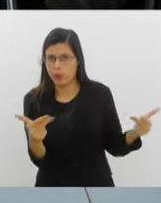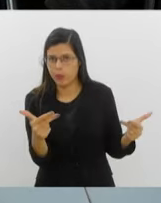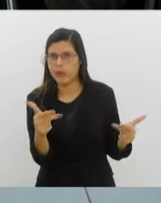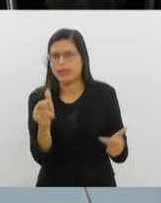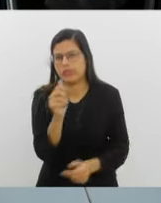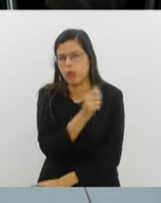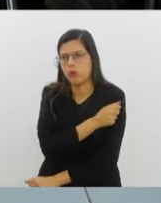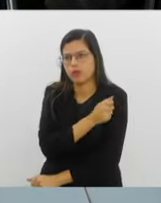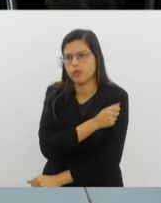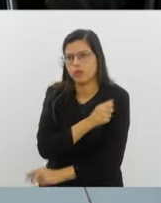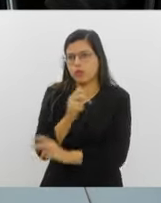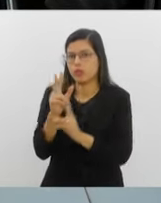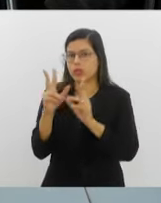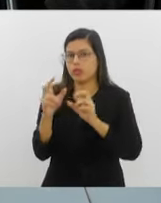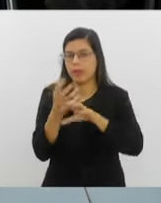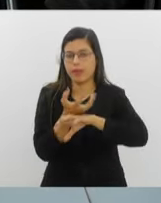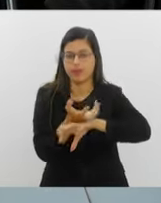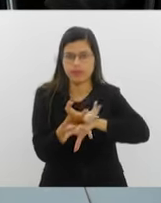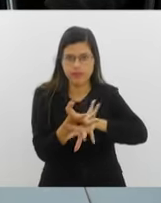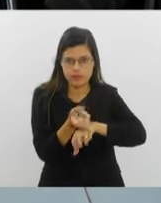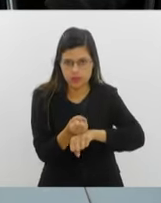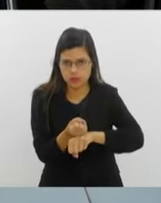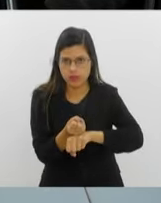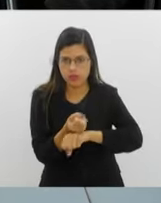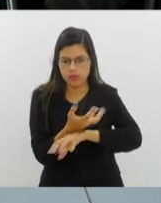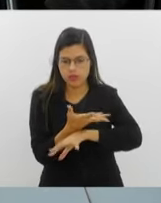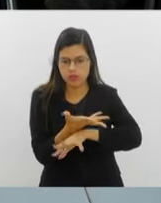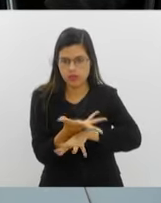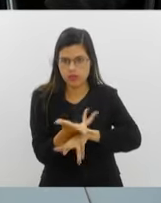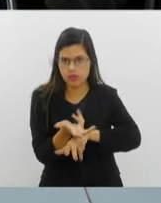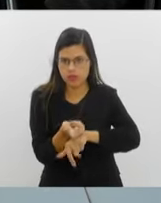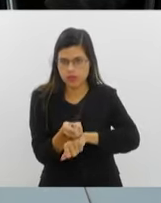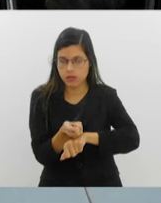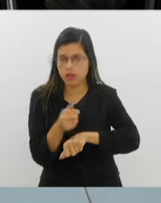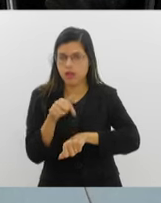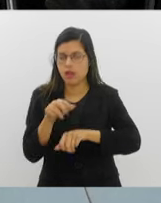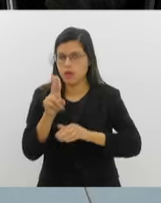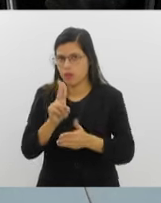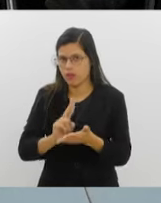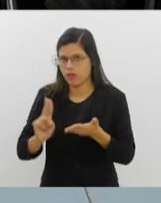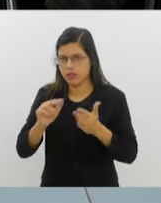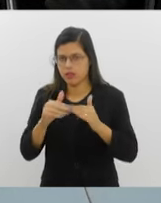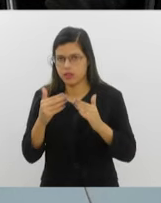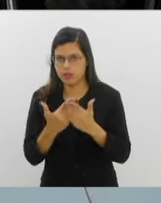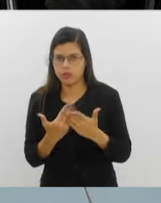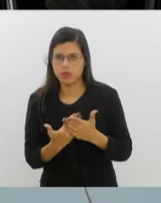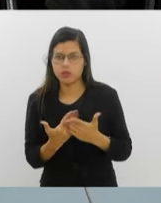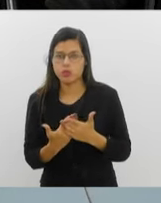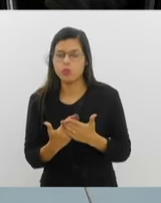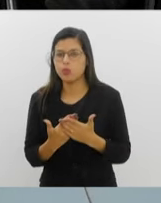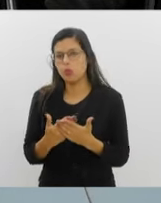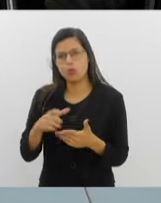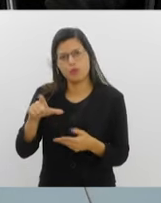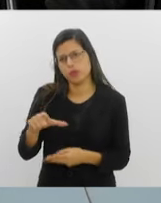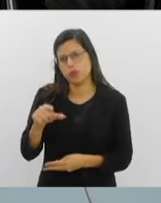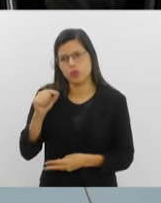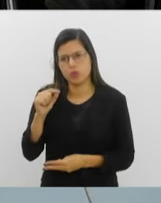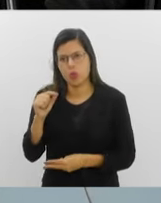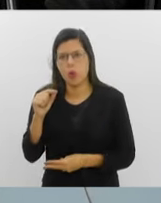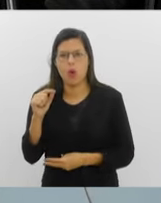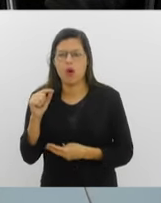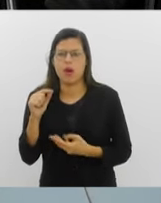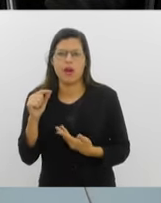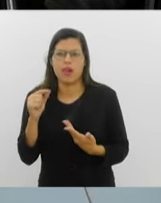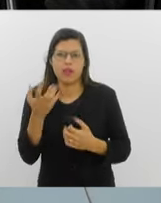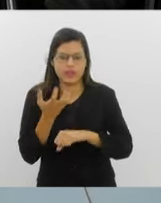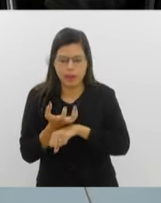tema transversal, aquela universidade, aquela escola, decidir que aquela é uma disciplina optativa. Ele